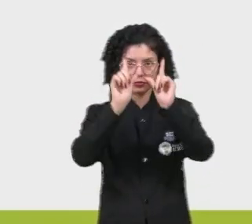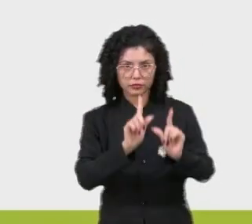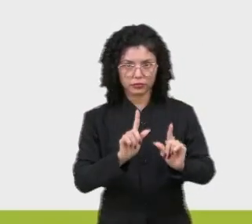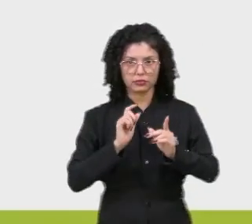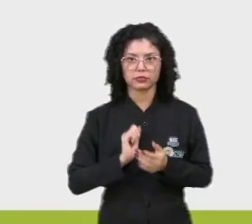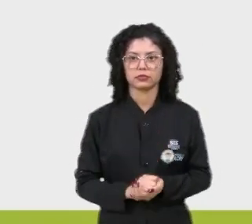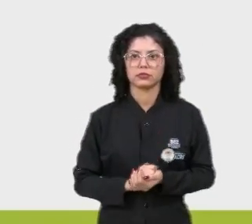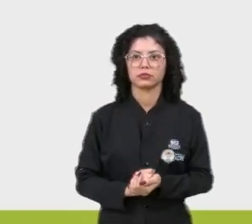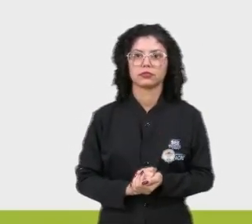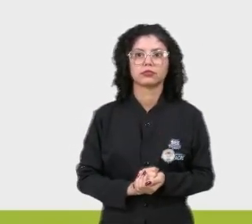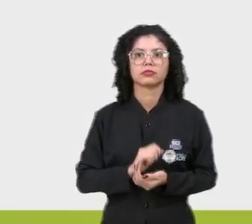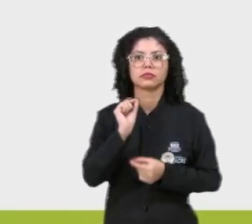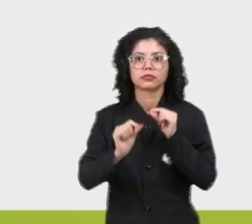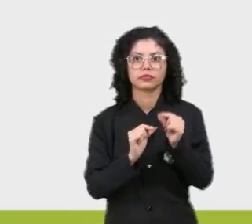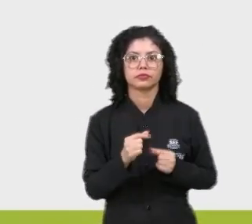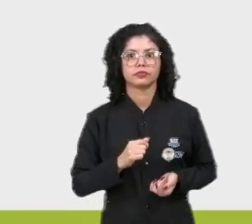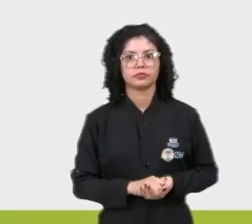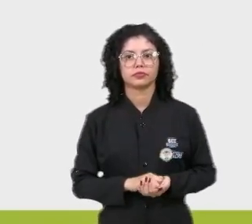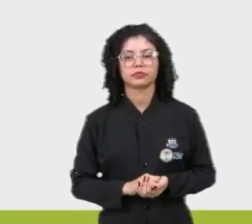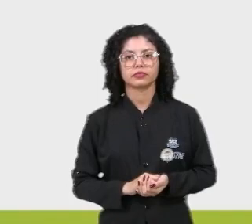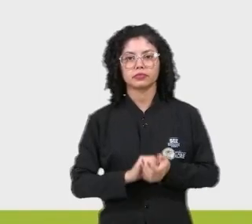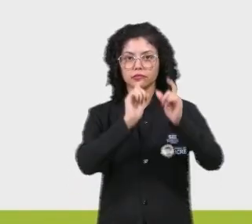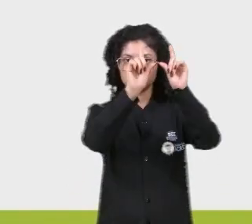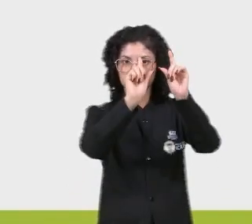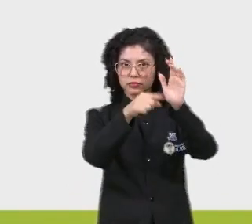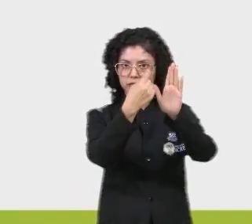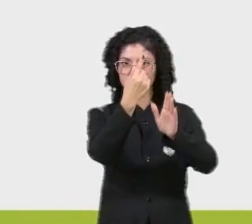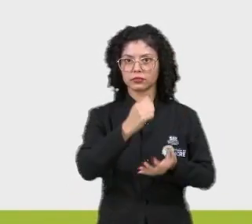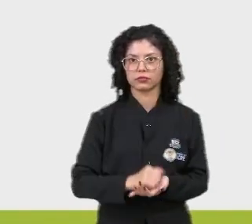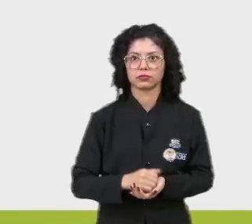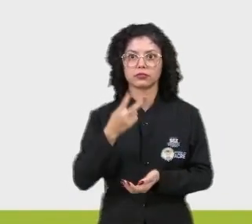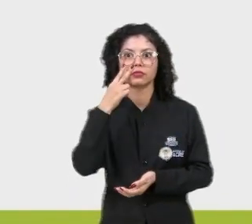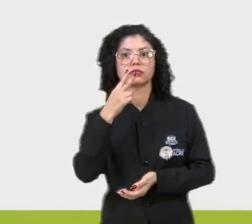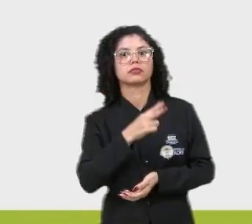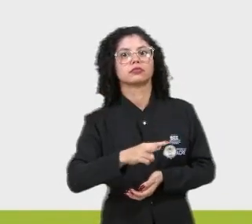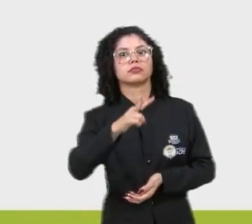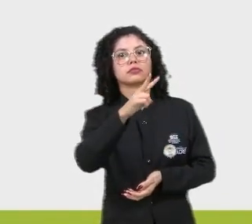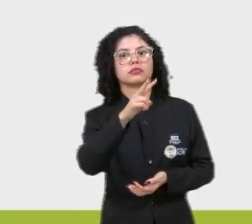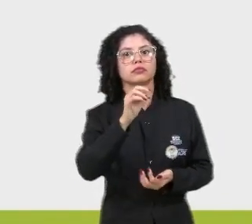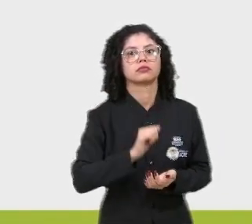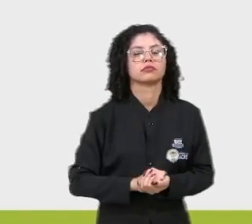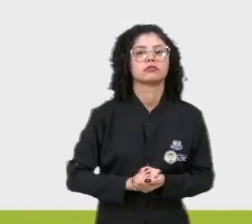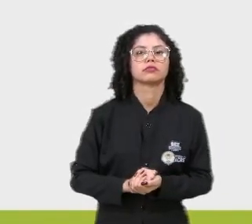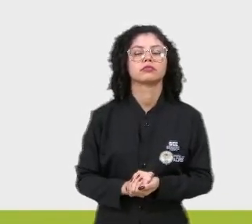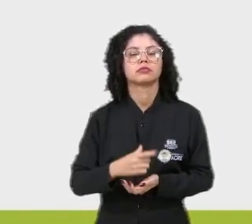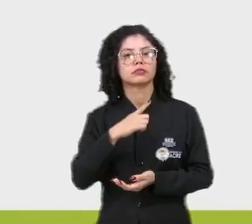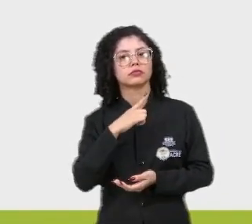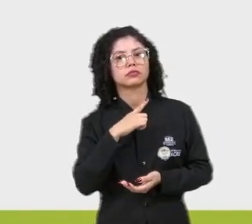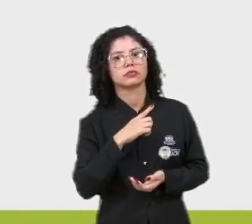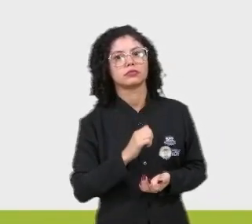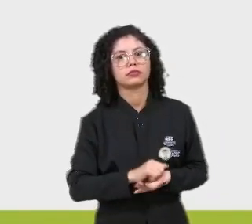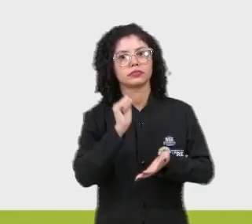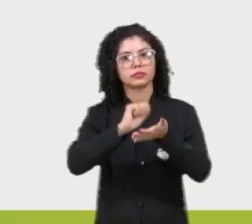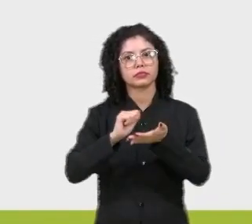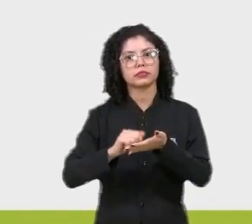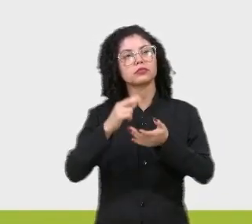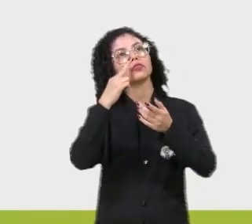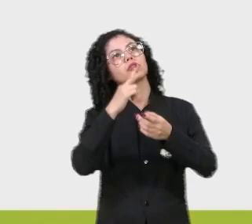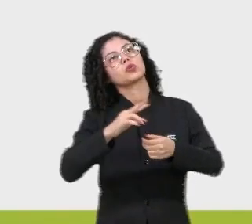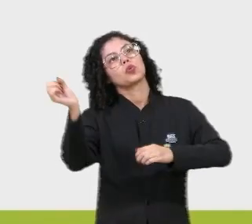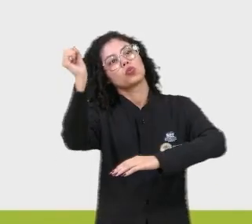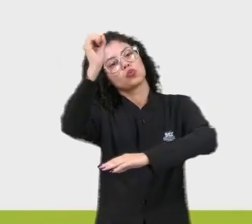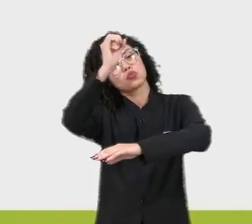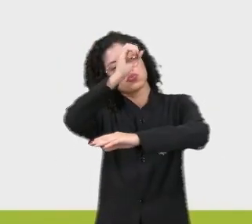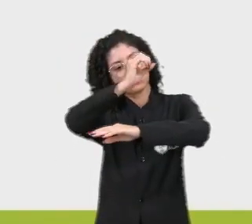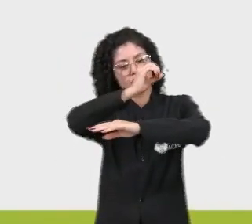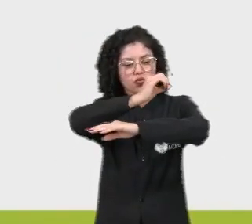do Armandinho que diz assim no primeiro quadrinho aí eu tenho vendo um um cartaz né tá escrito vendo pôr